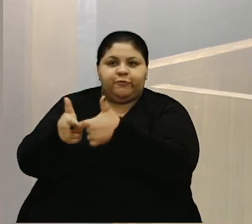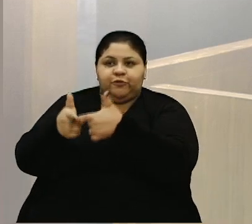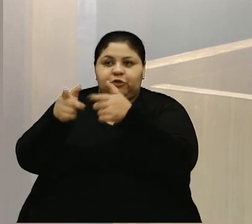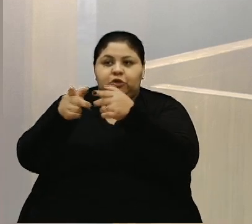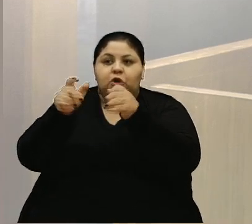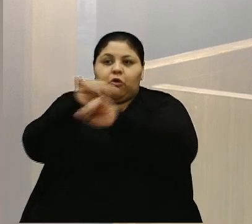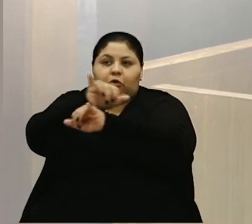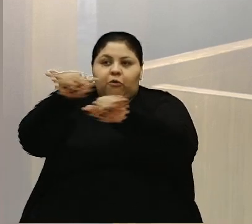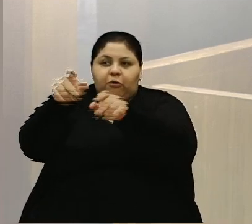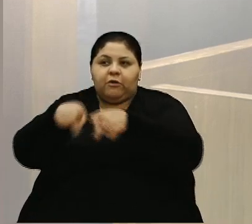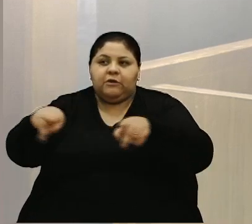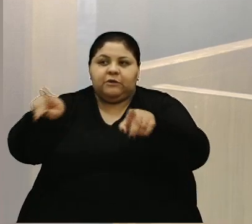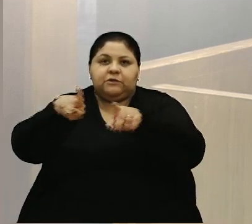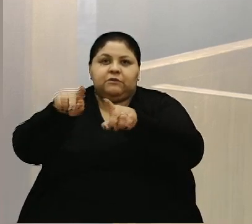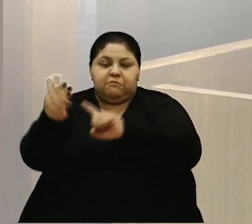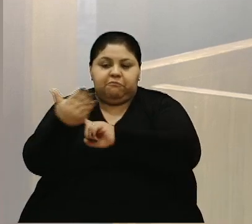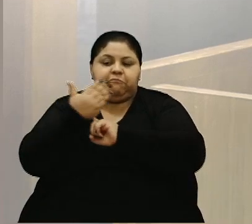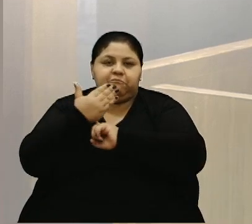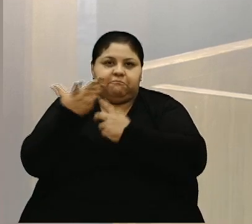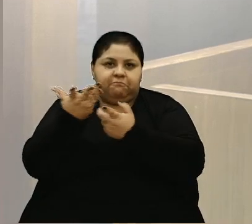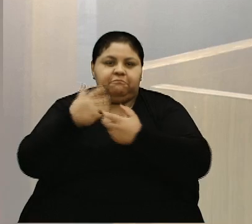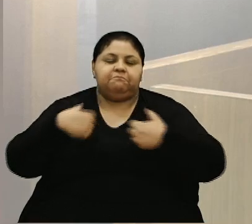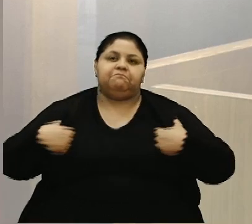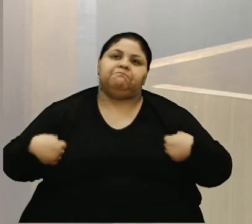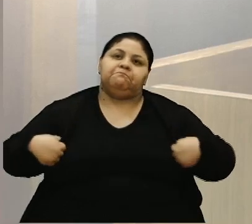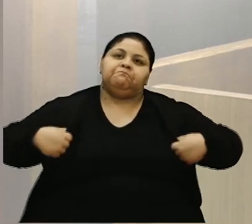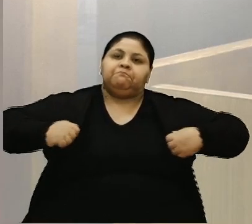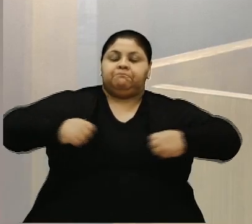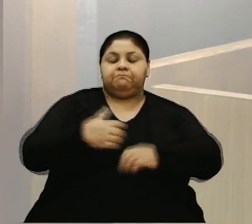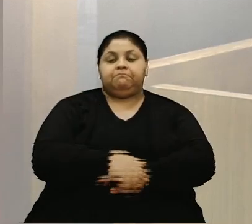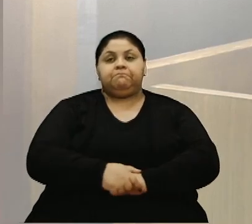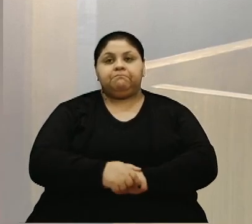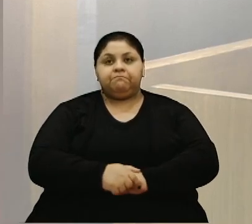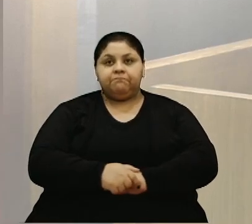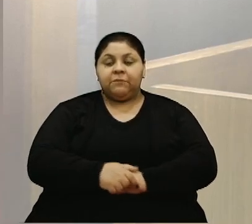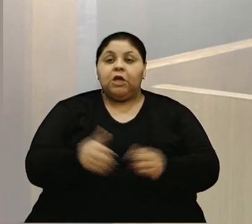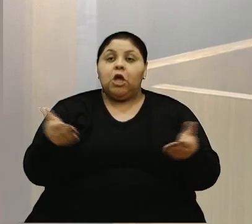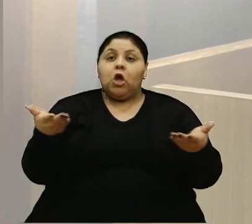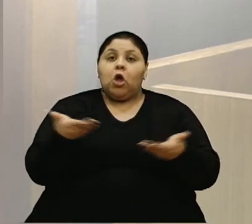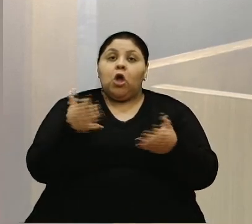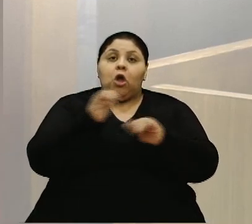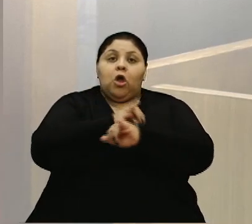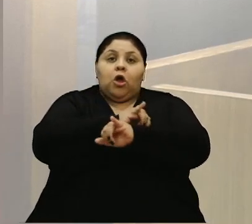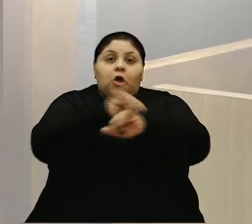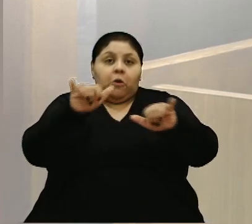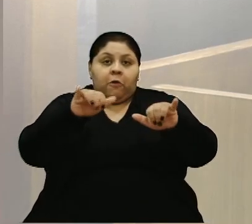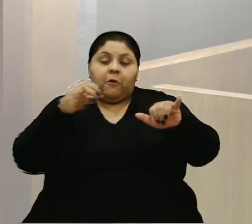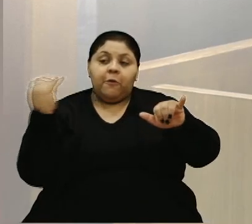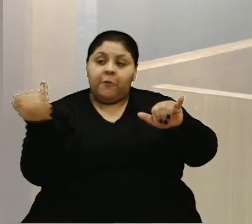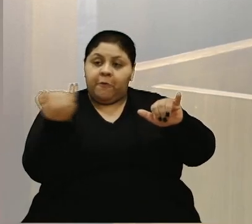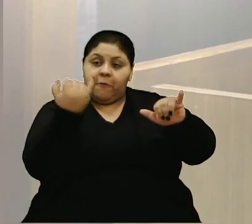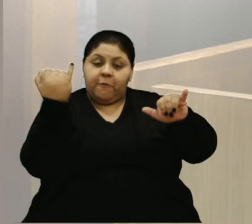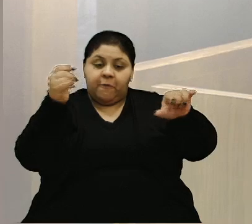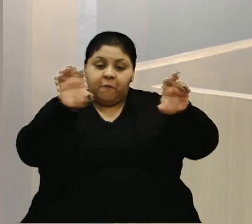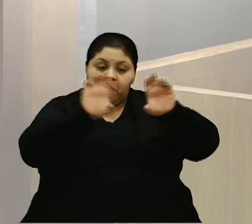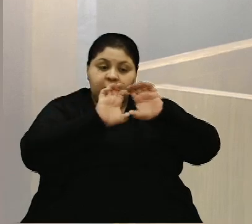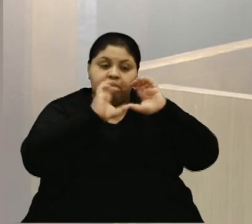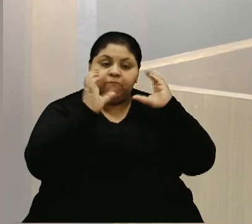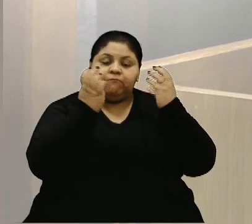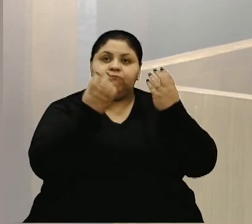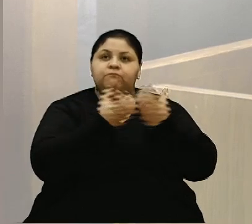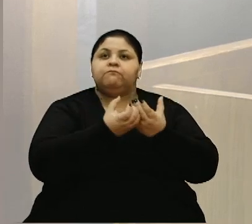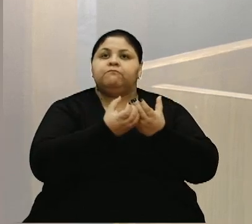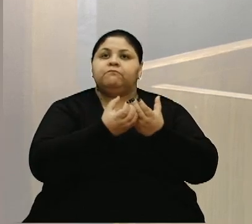que podem nos ajudar. Então, senhoras e senhores, hoje eu anuncio a notícia importante para a nossa comunidade, a